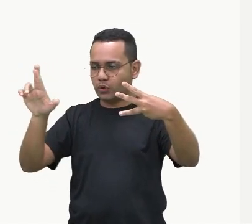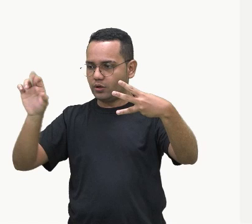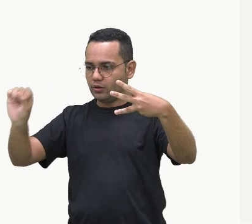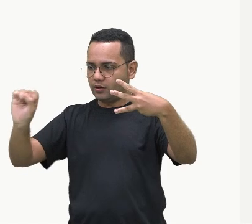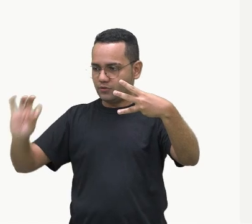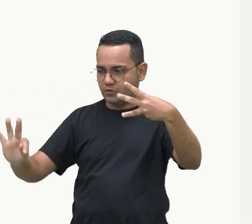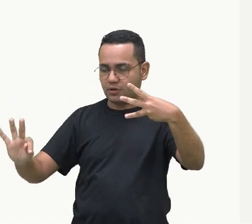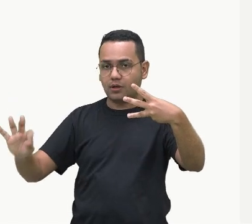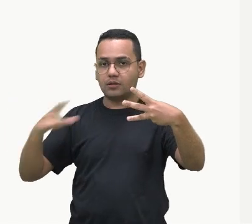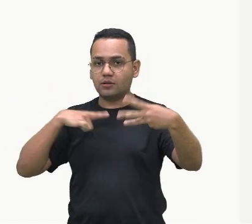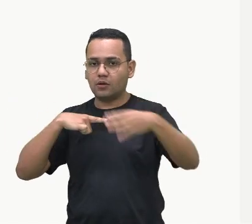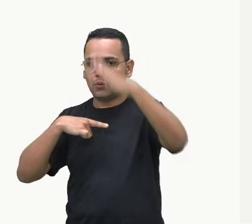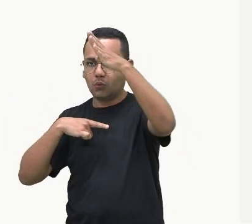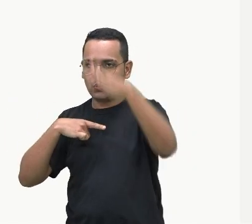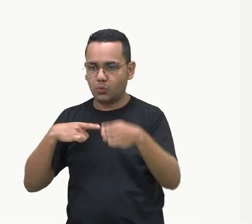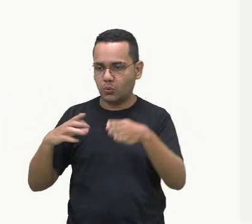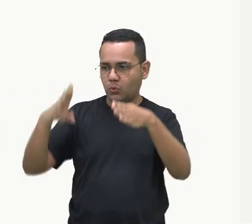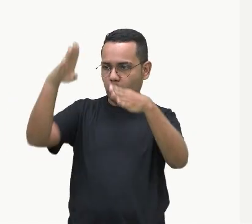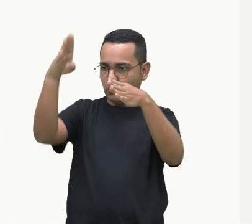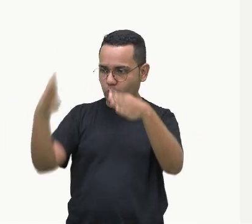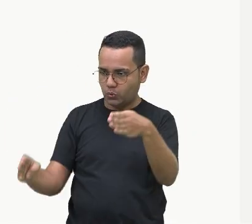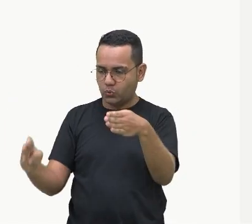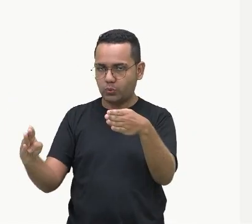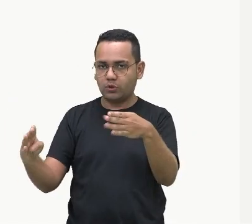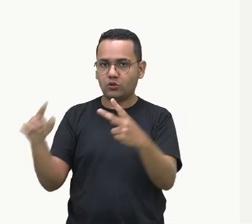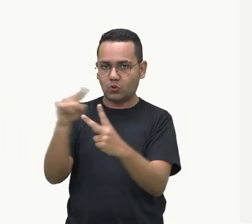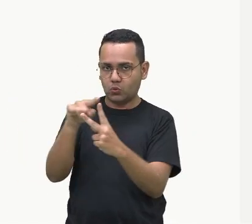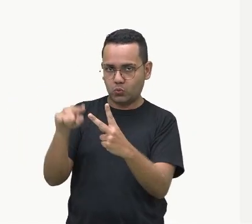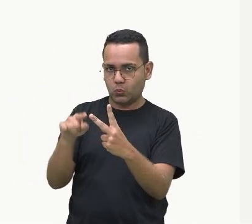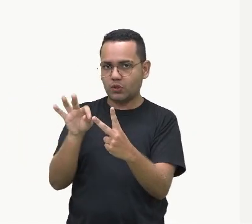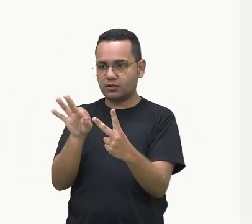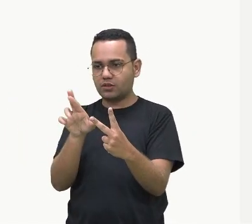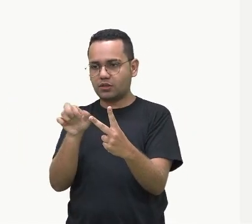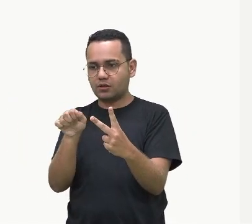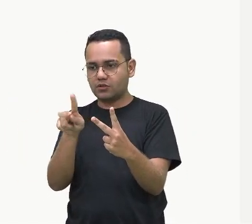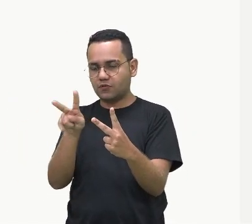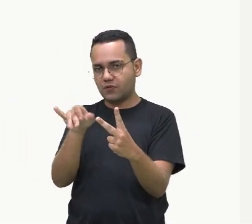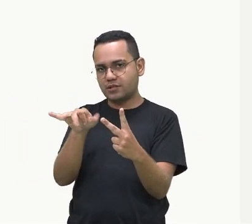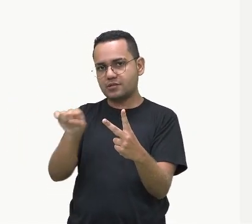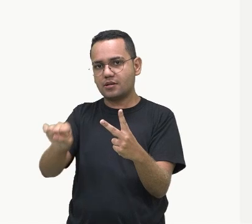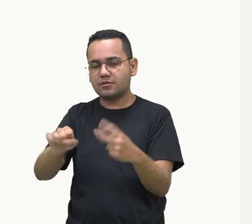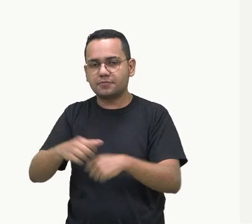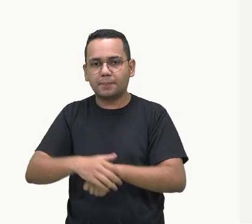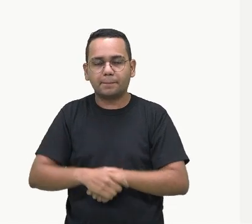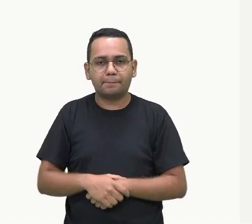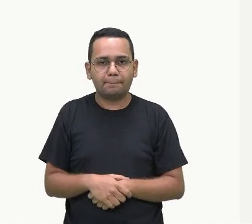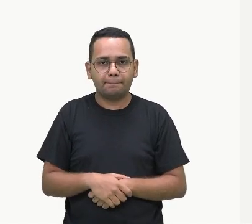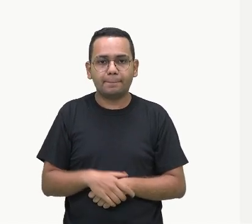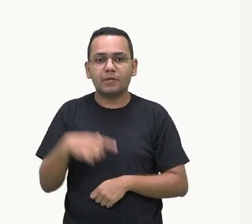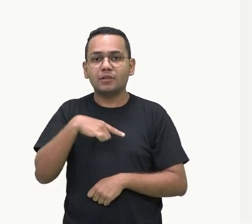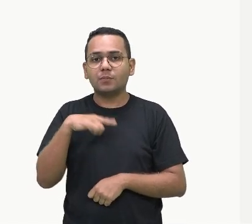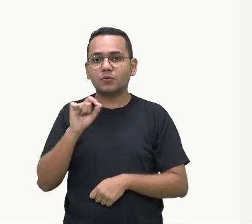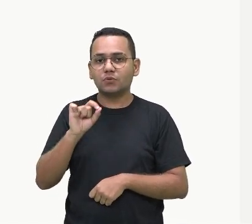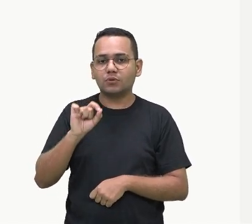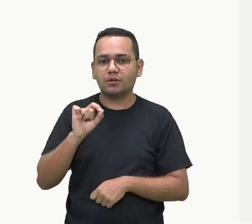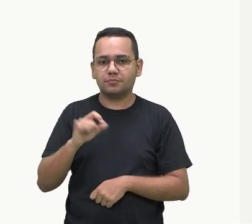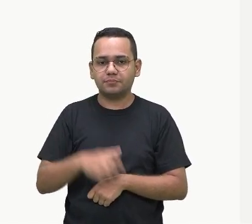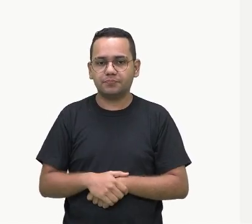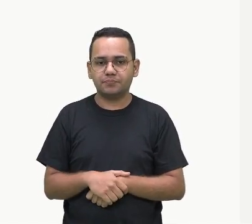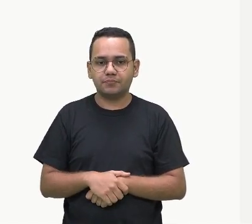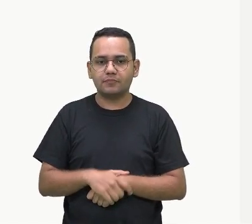cortadas por 2 retas transversais, nós temos